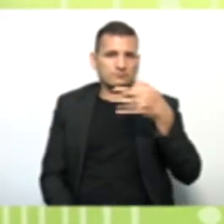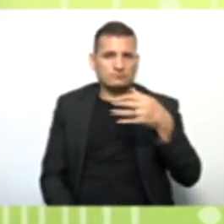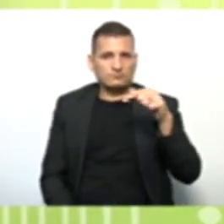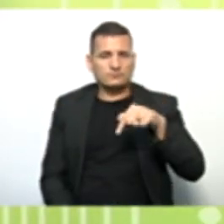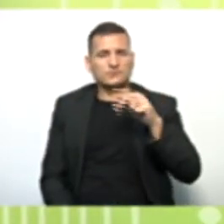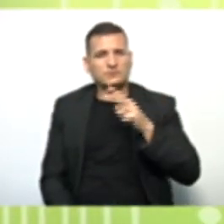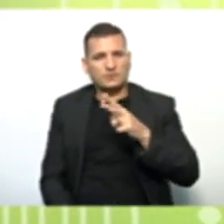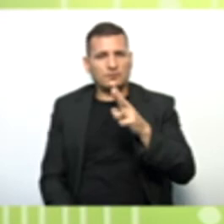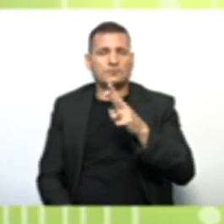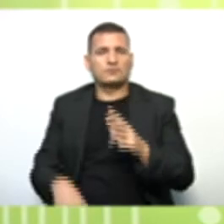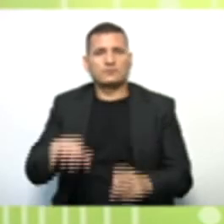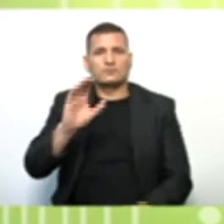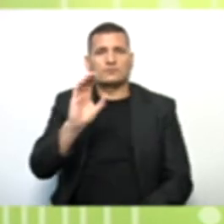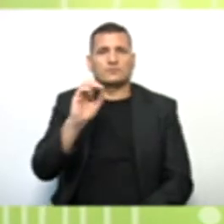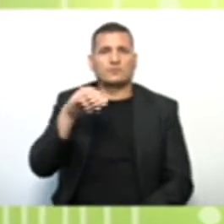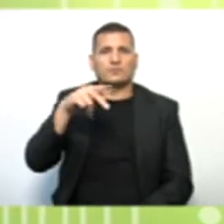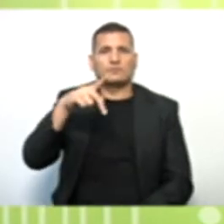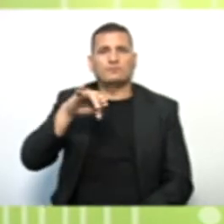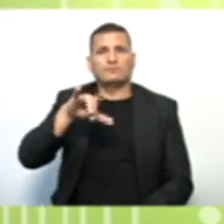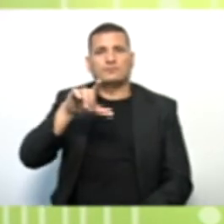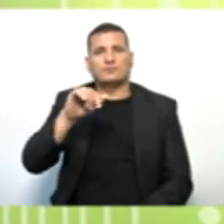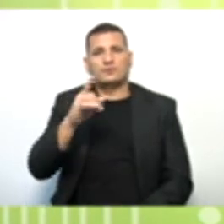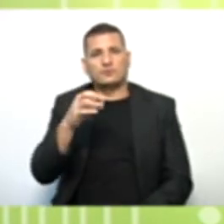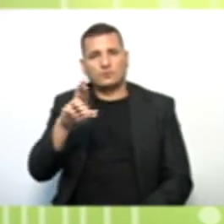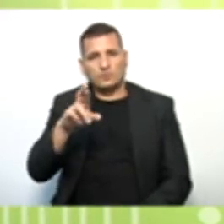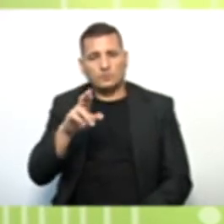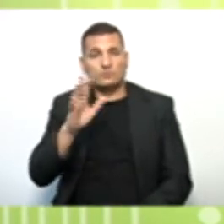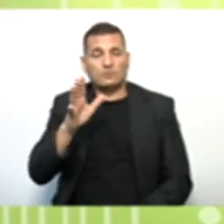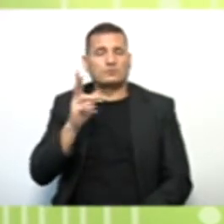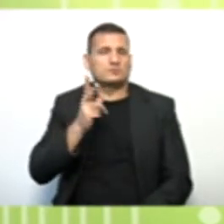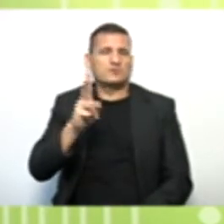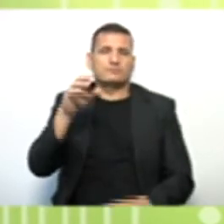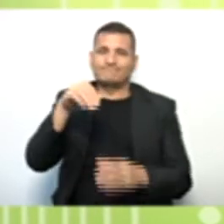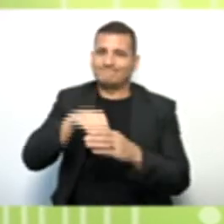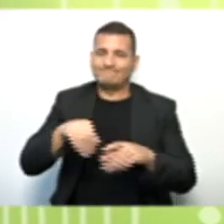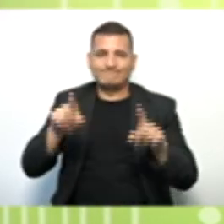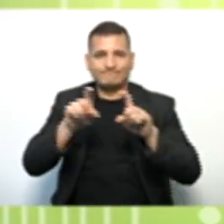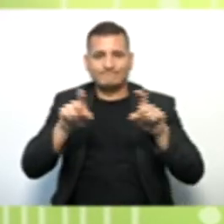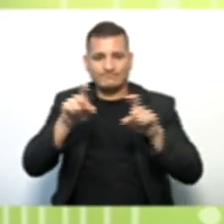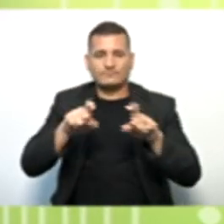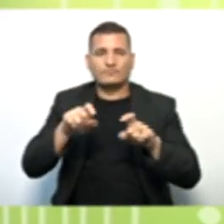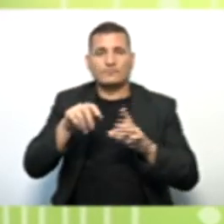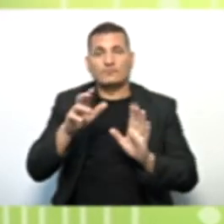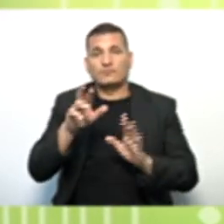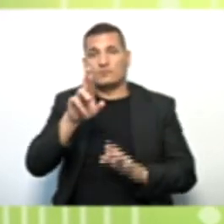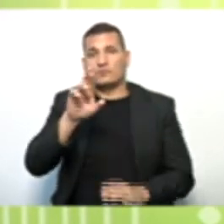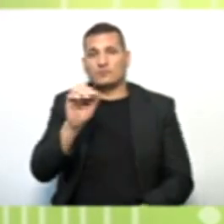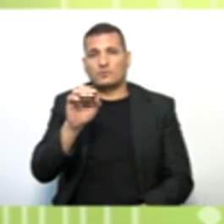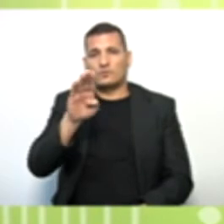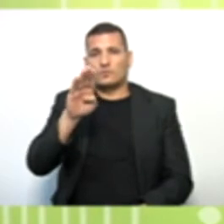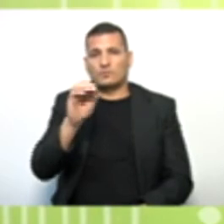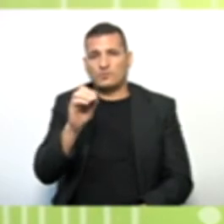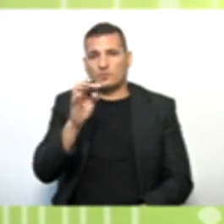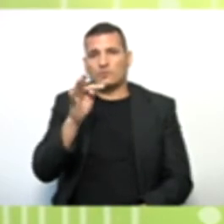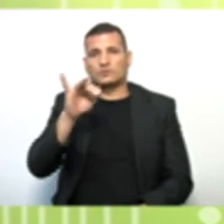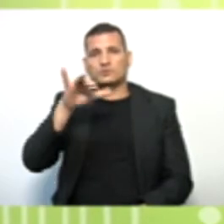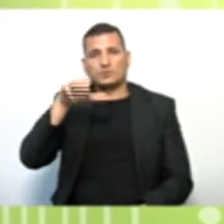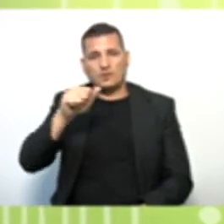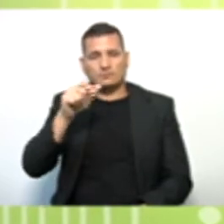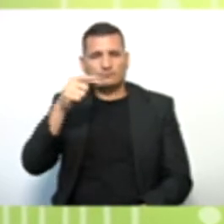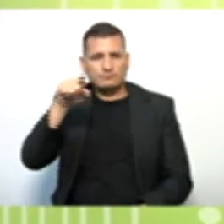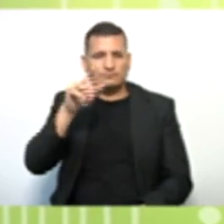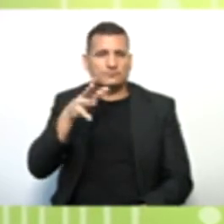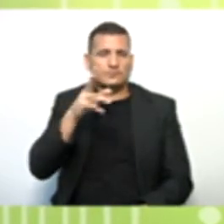compilador, imagina que ele sempre vai estar utilizando em máquinas. Tá? Quando a gente fala de robótica, no caso com o Arduino, se vocês já